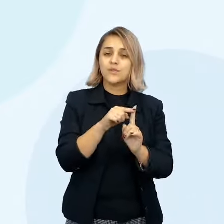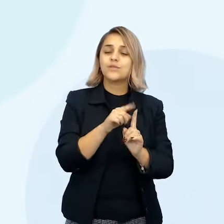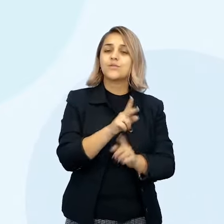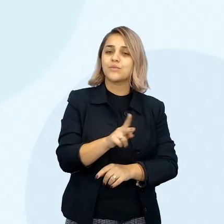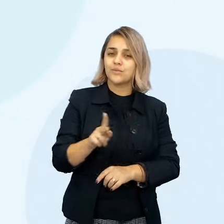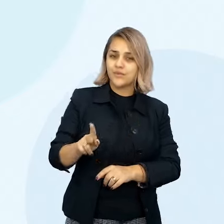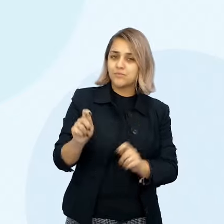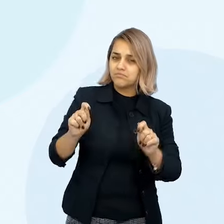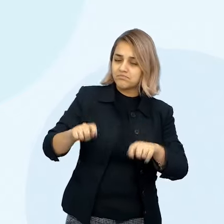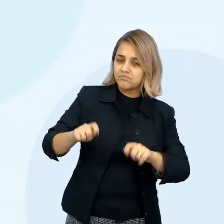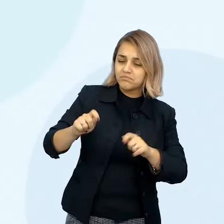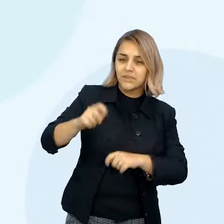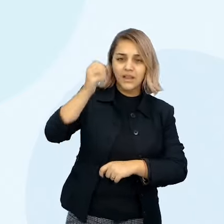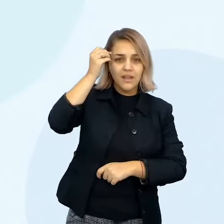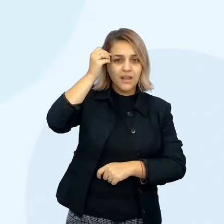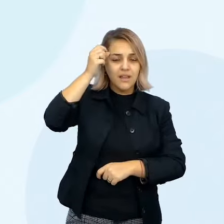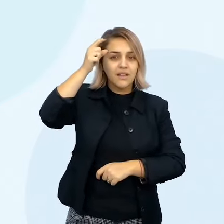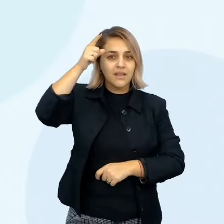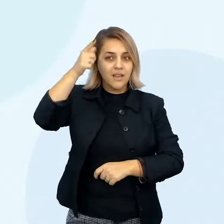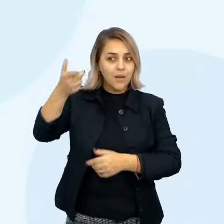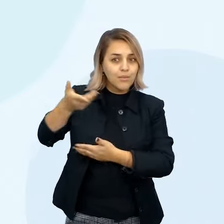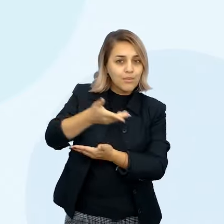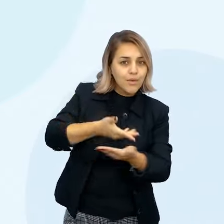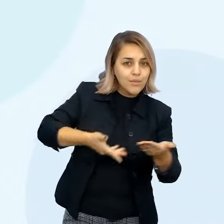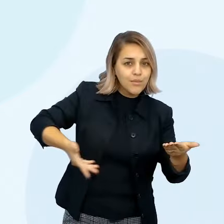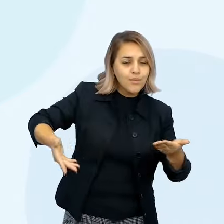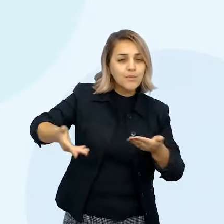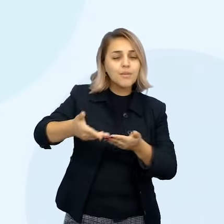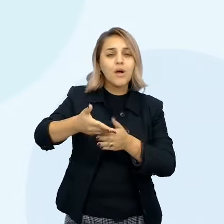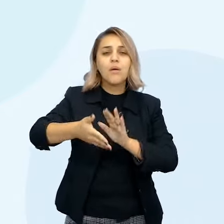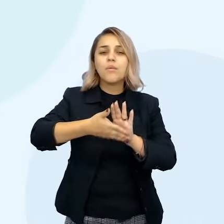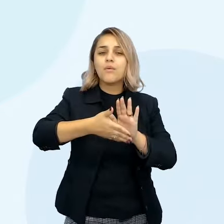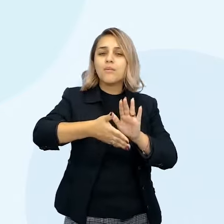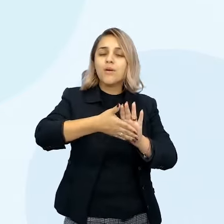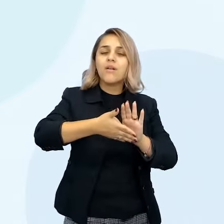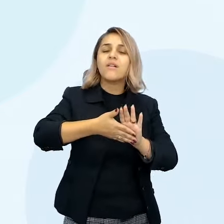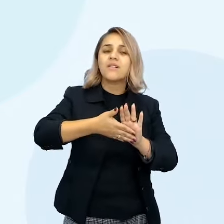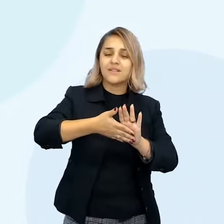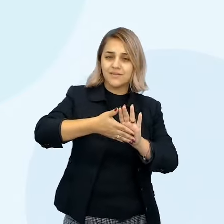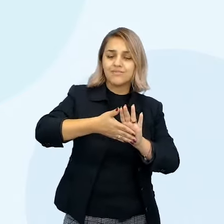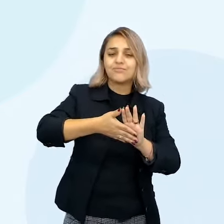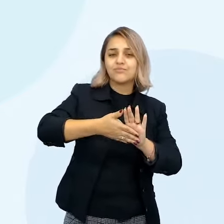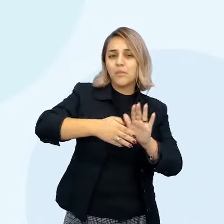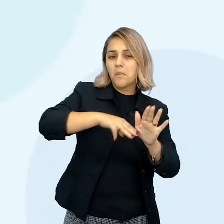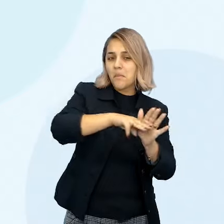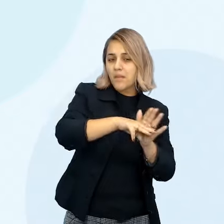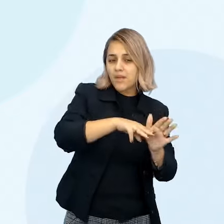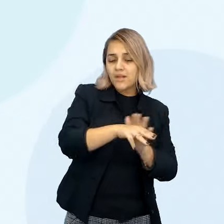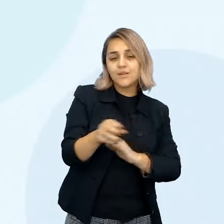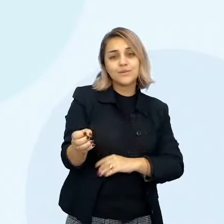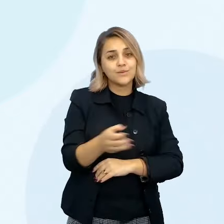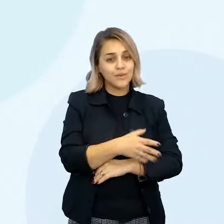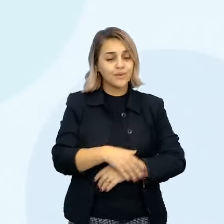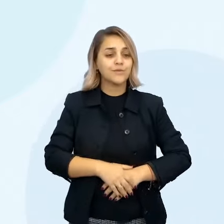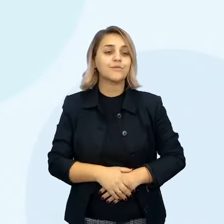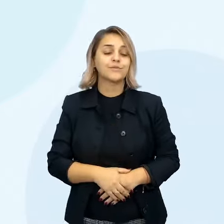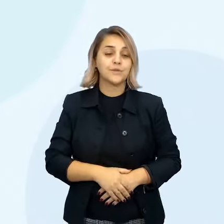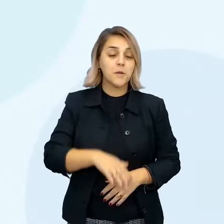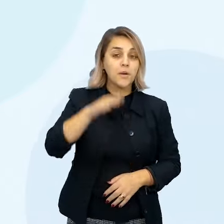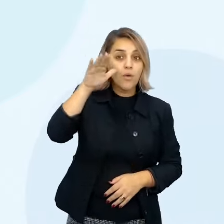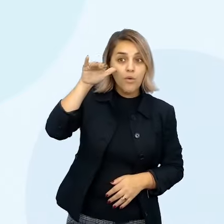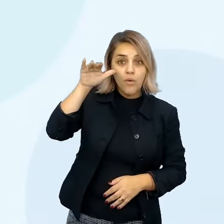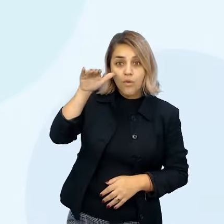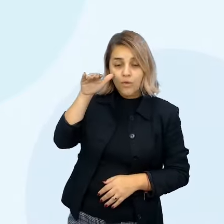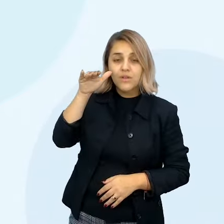trocar ideias, refazer caminhos e propor novas ideias, o Saiba Mais, depois as